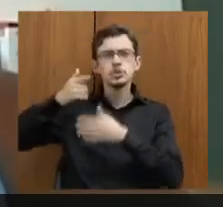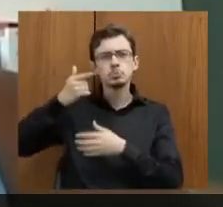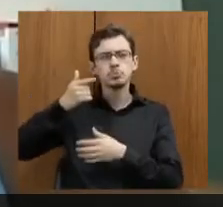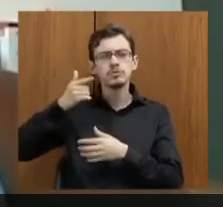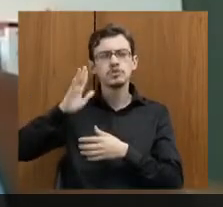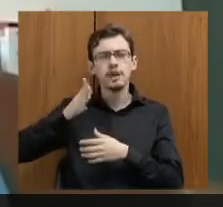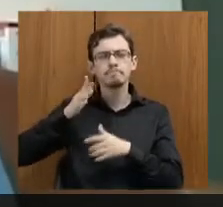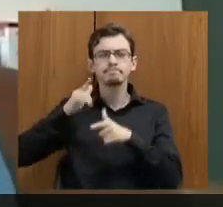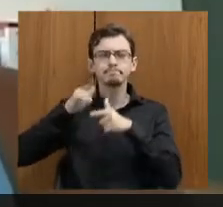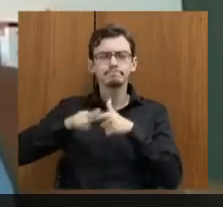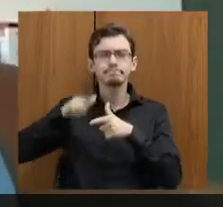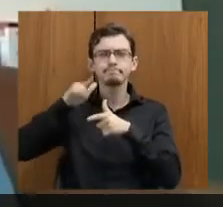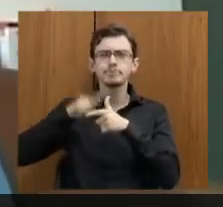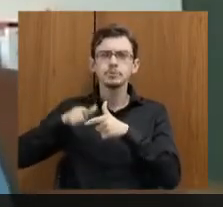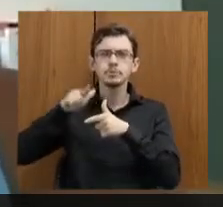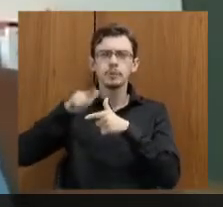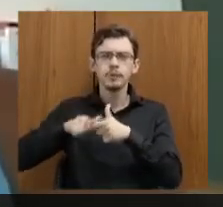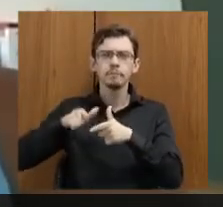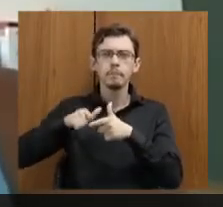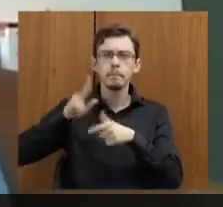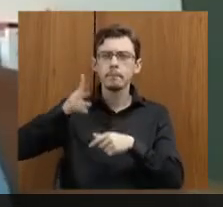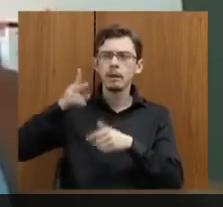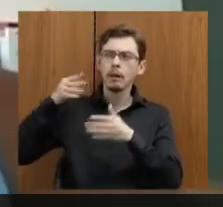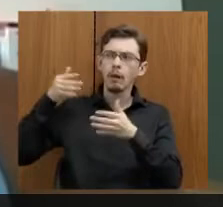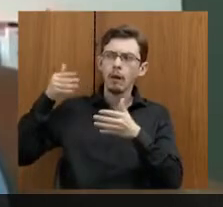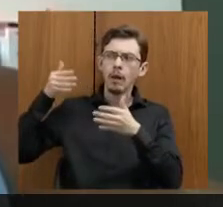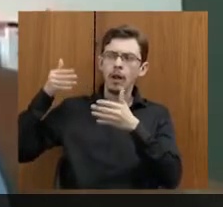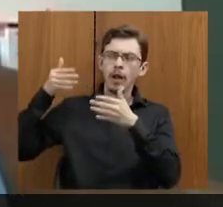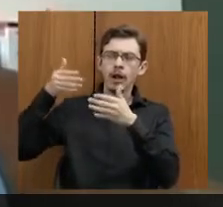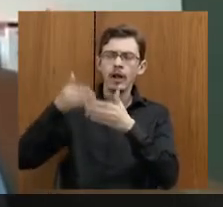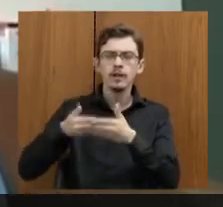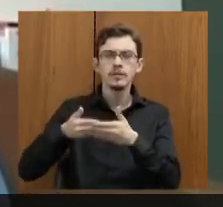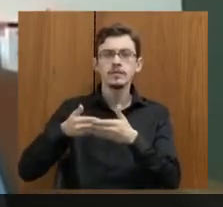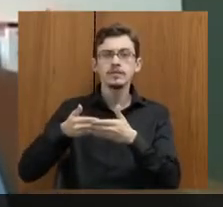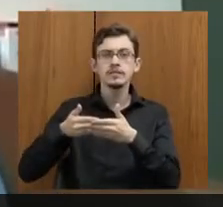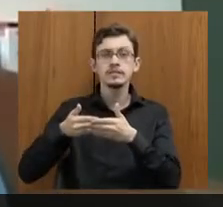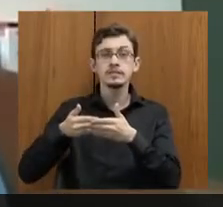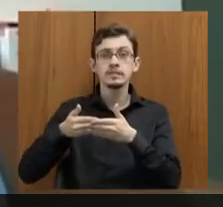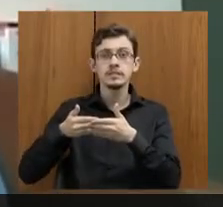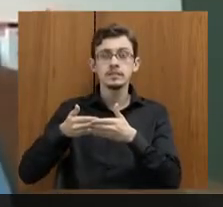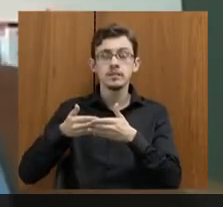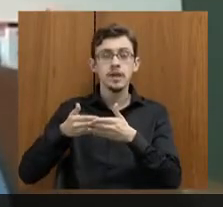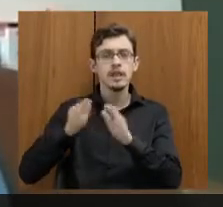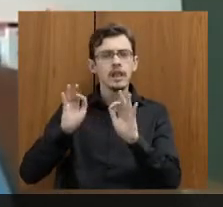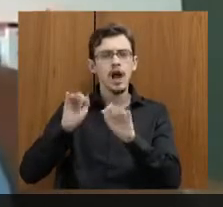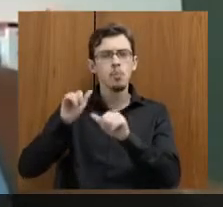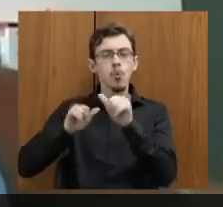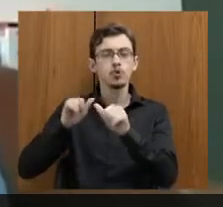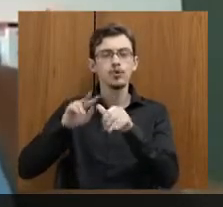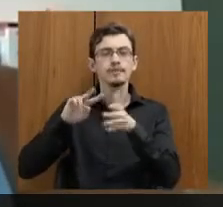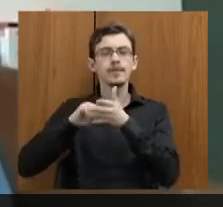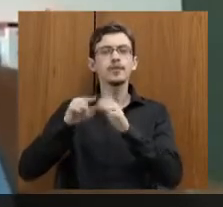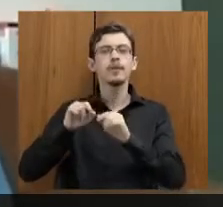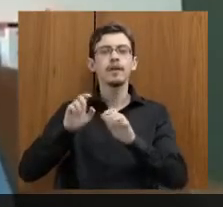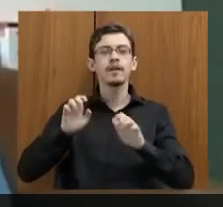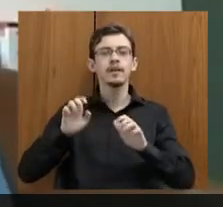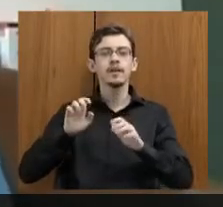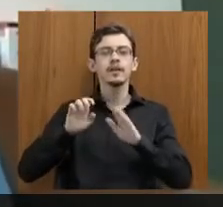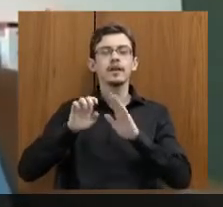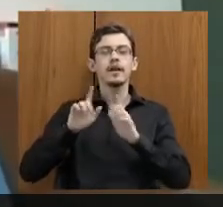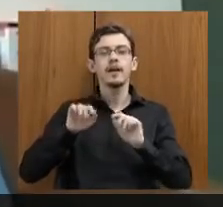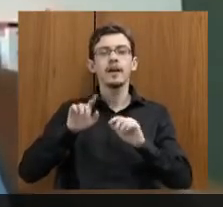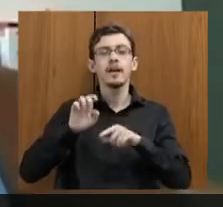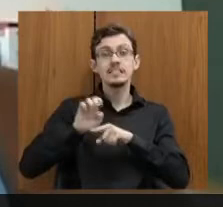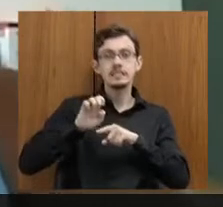notáveis é uma não deixam de ter também a conversa tendência e a Guarida do estado no sentido de não existir o aulas o